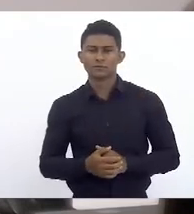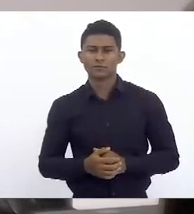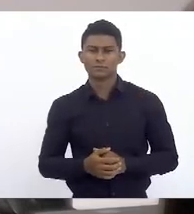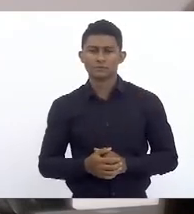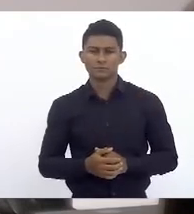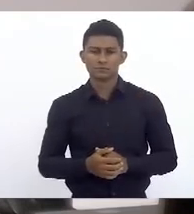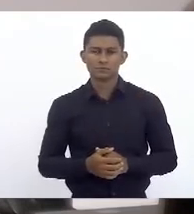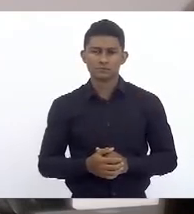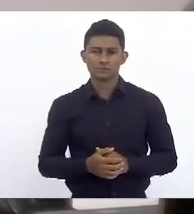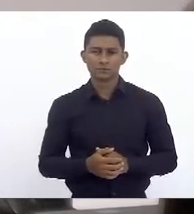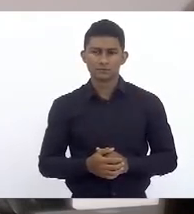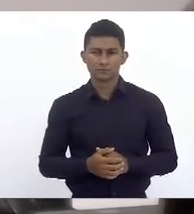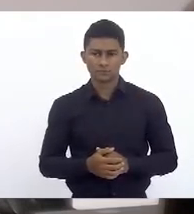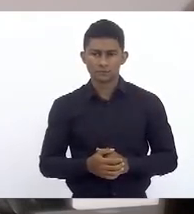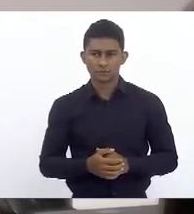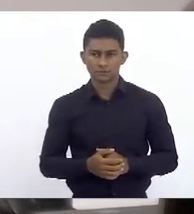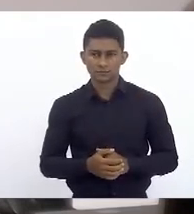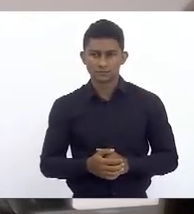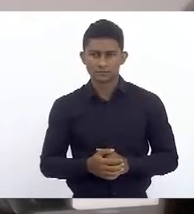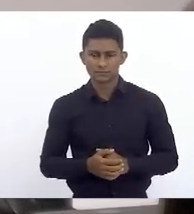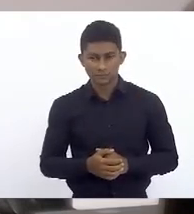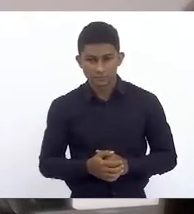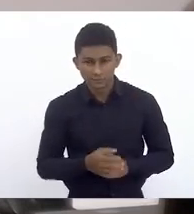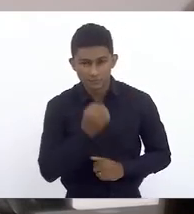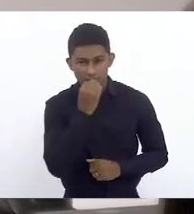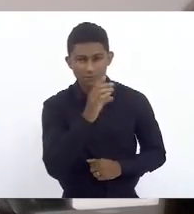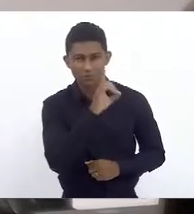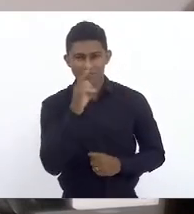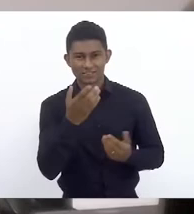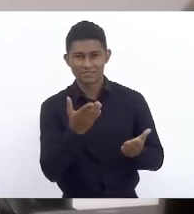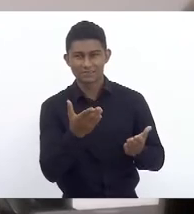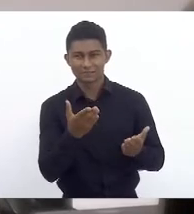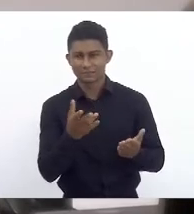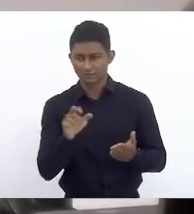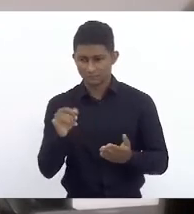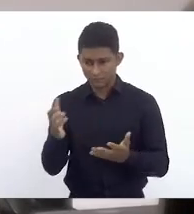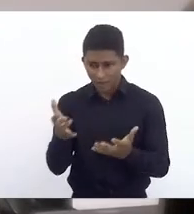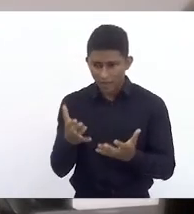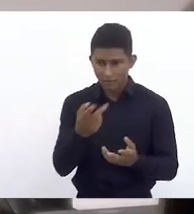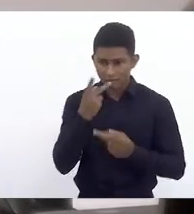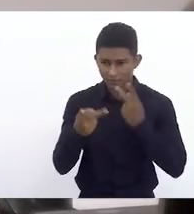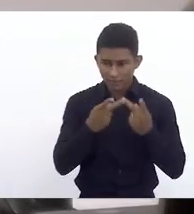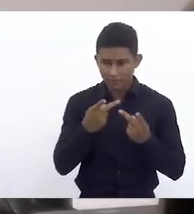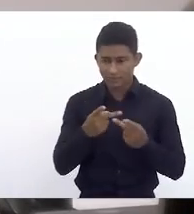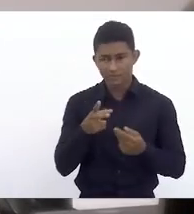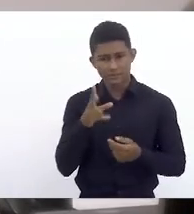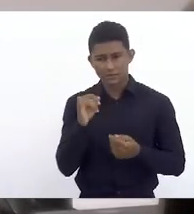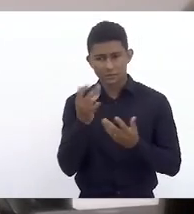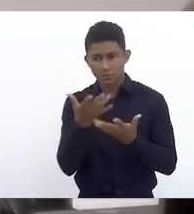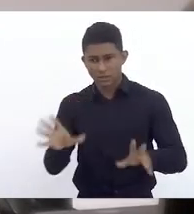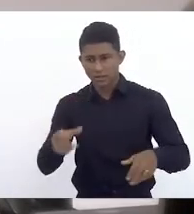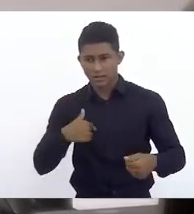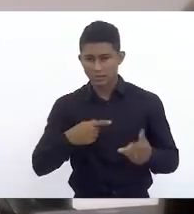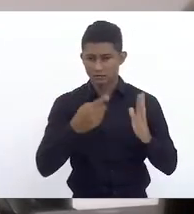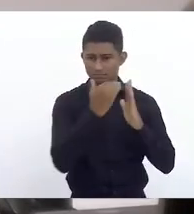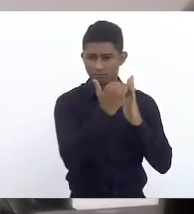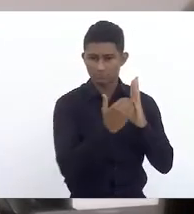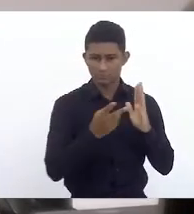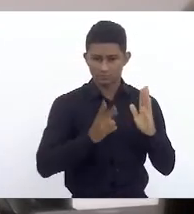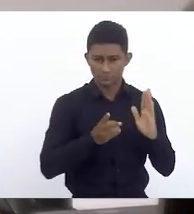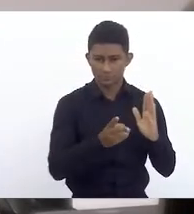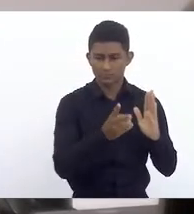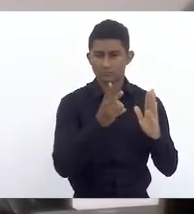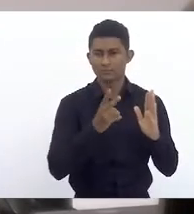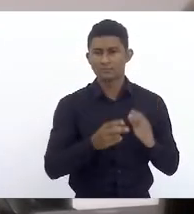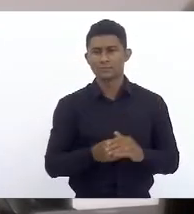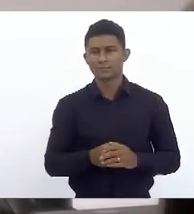O senhor está aqui. Bom dia, senhor deputado. Faz favor, se o senhor quiser falar, muito bem, senão eu vou em frente. Sim, senhor,